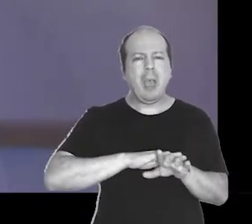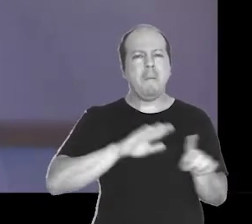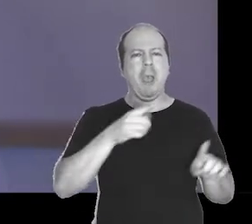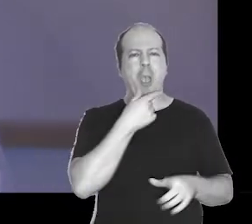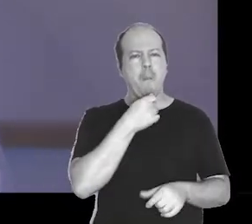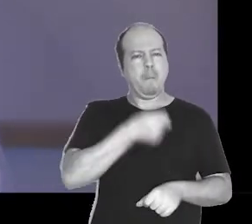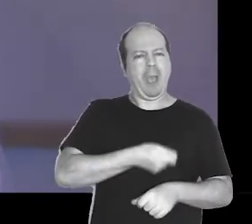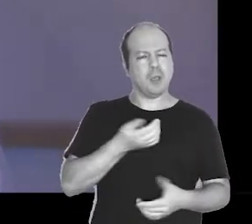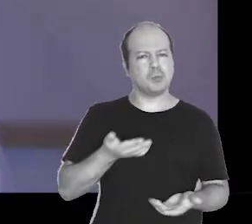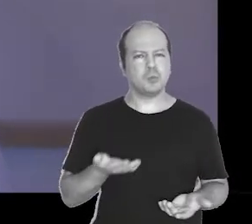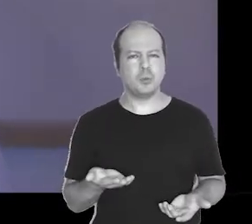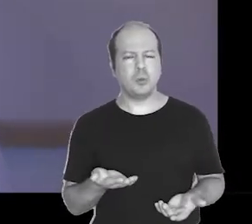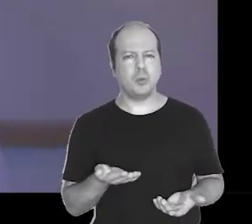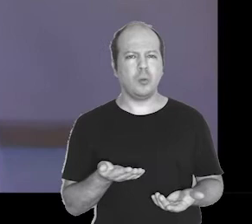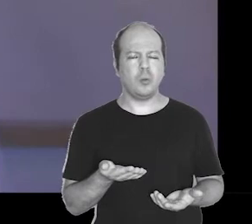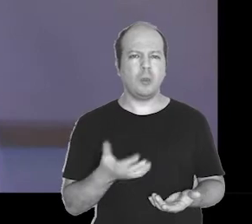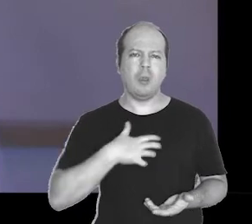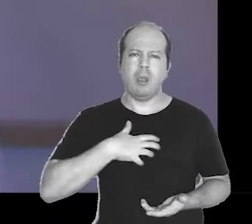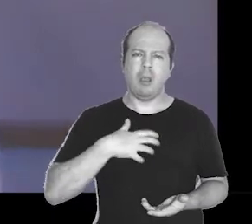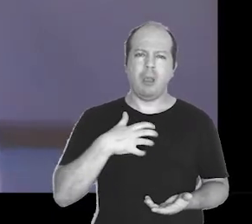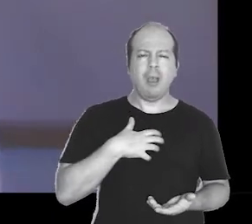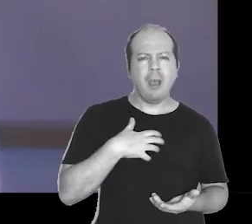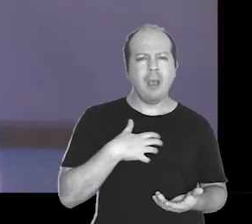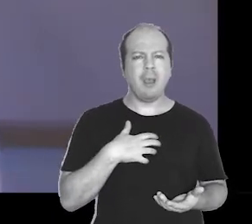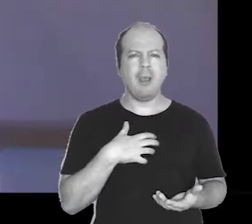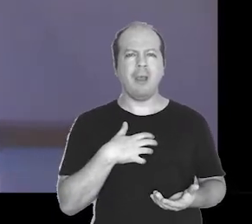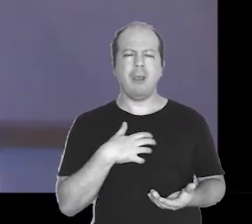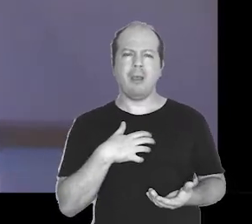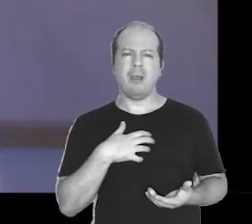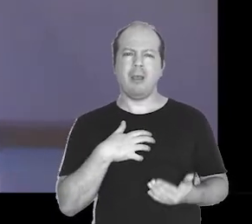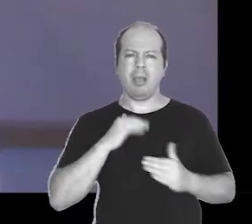outro, nos seus impulsos viris de produção.